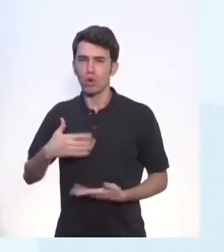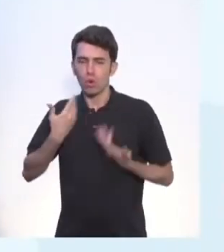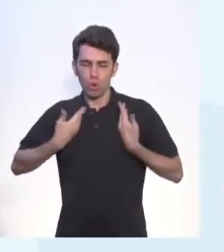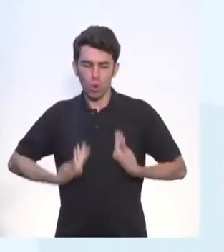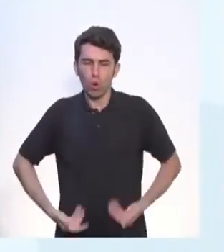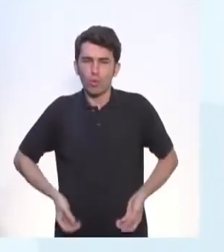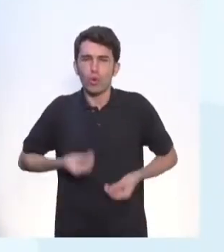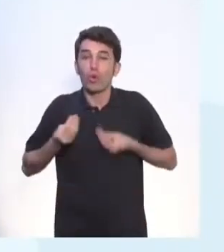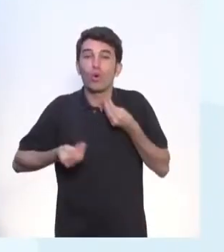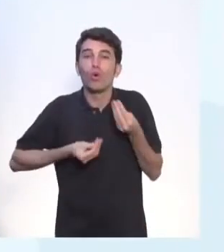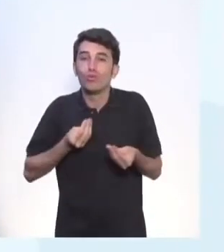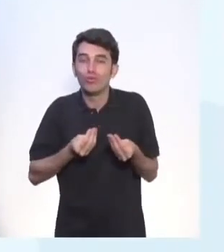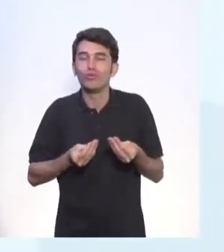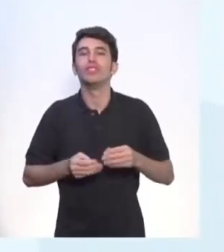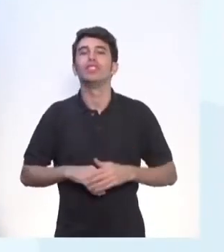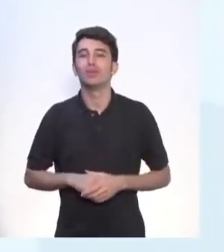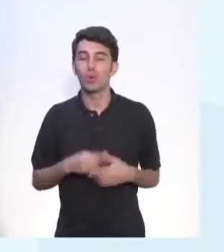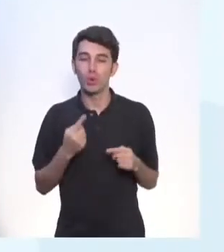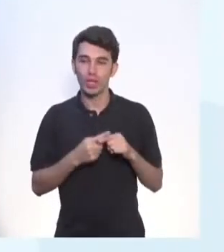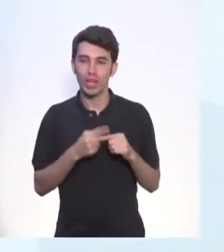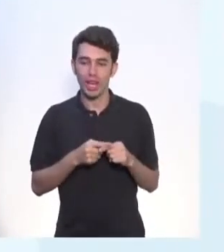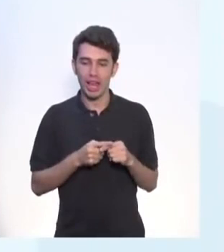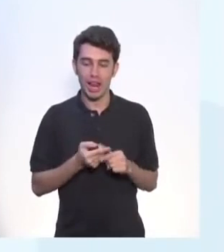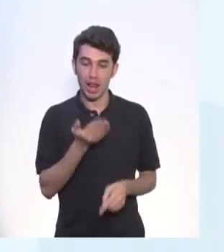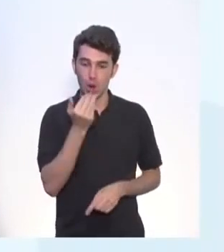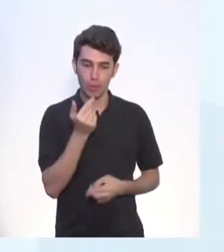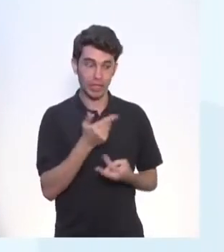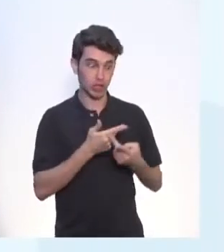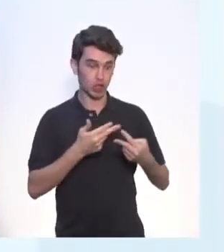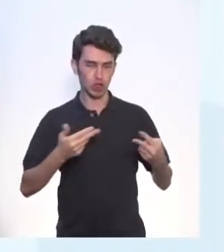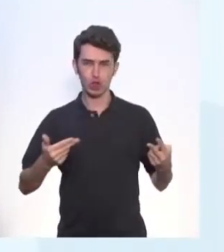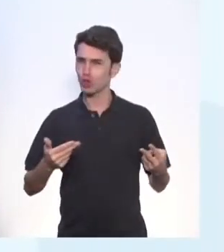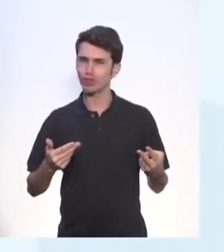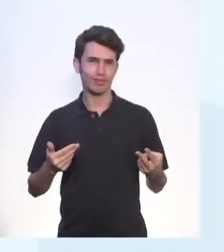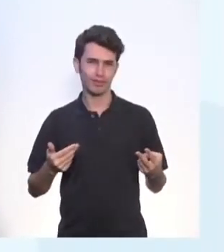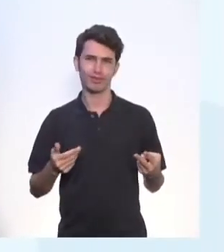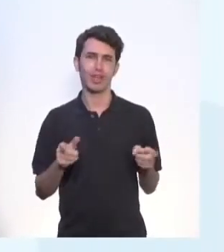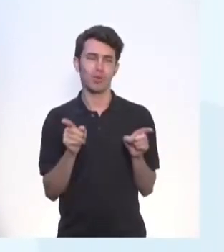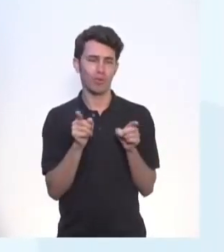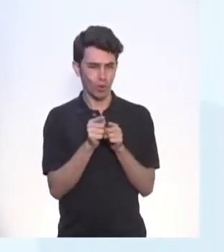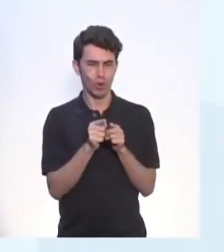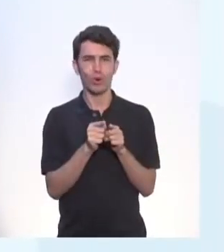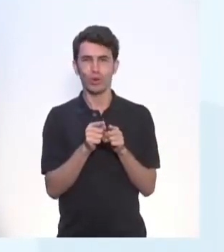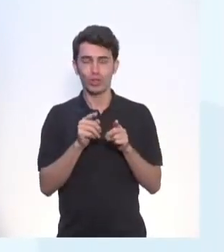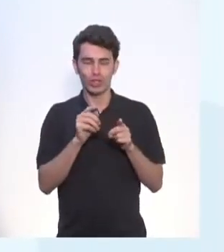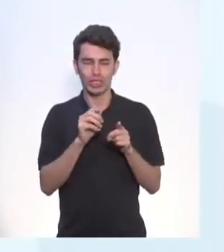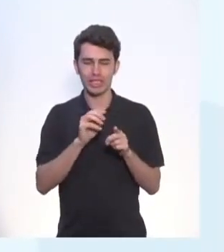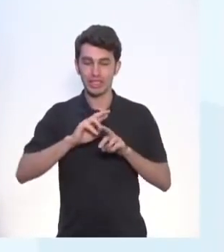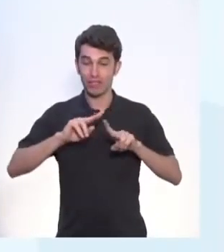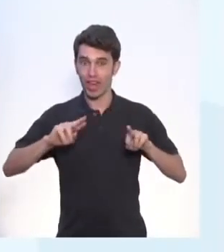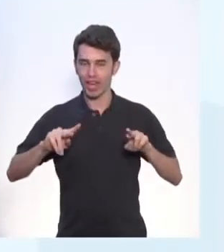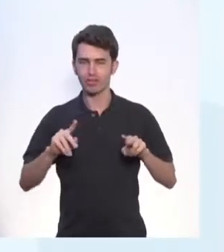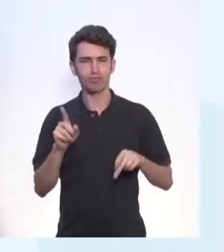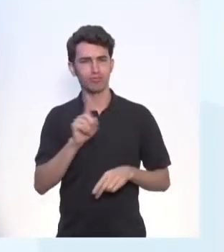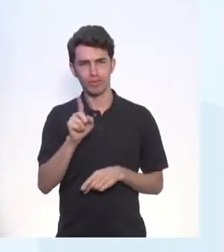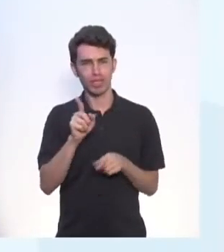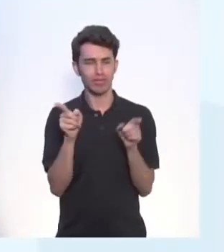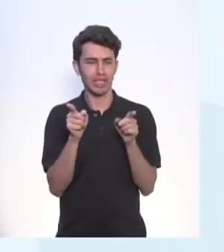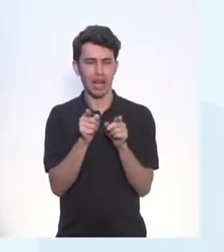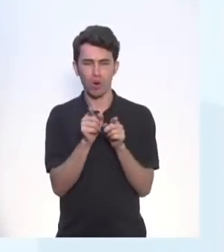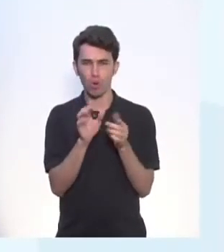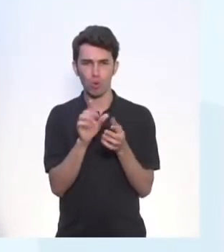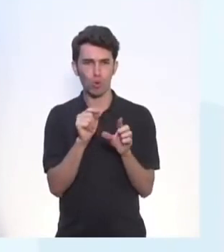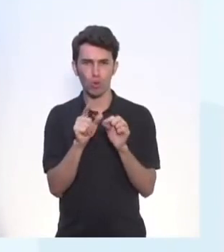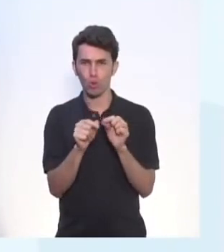nosso cardápio aqui não é muito variado. Nós temos uma pequena seleção de comidas não disponíveis.